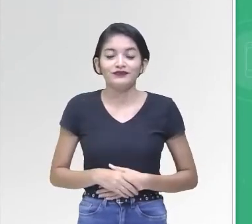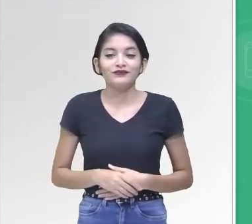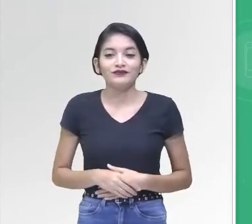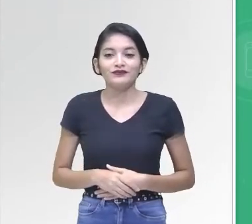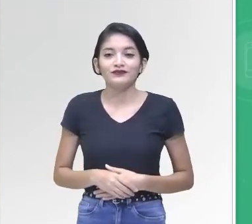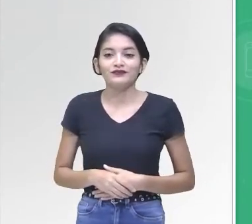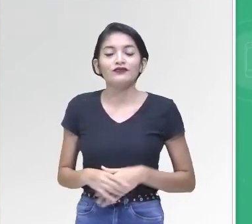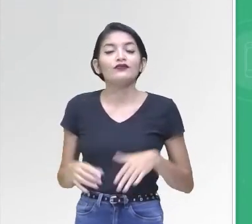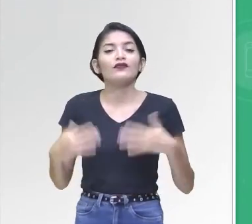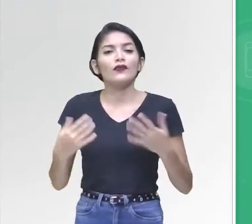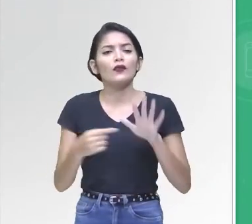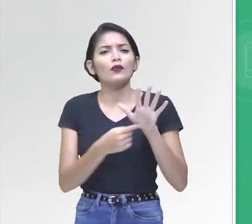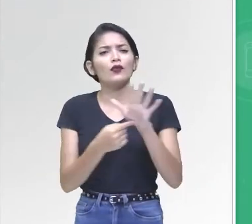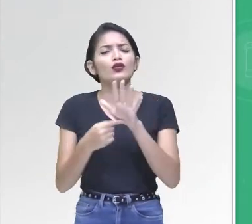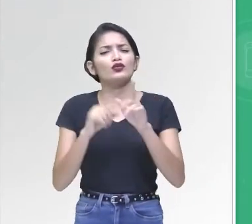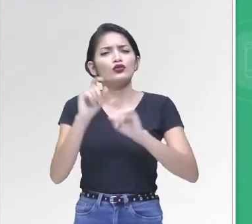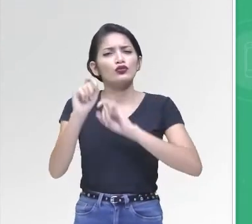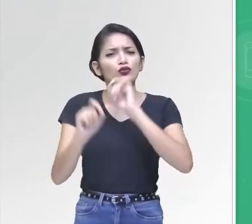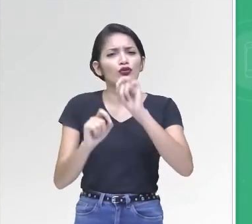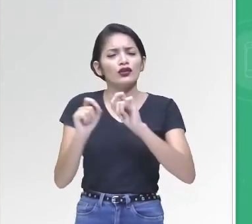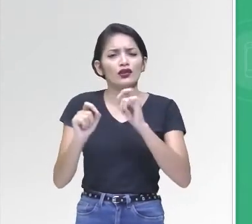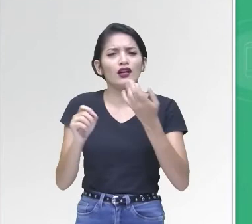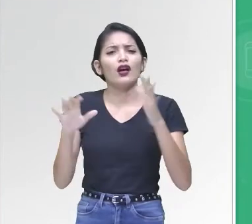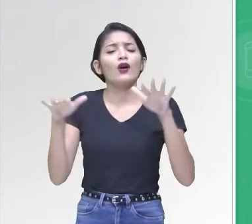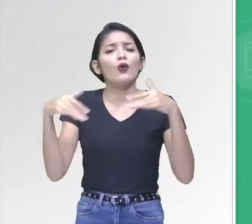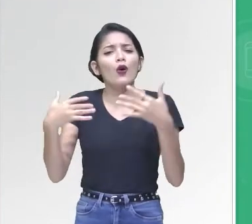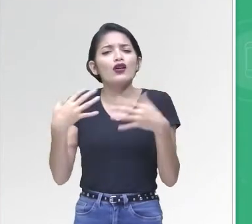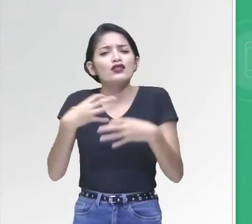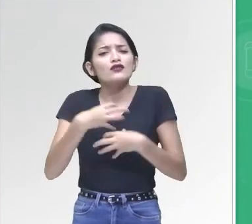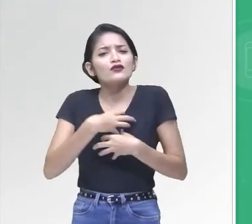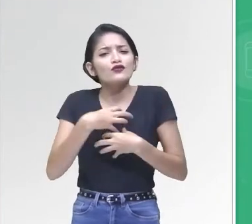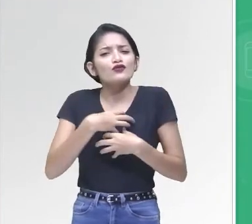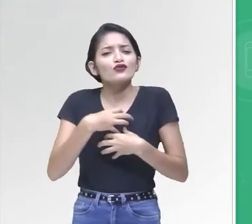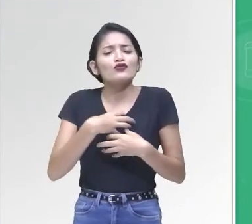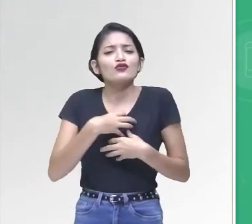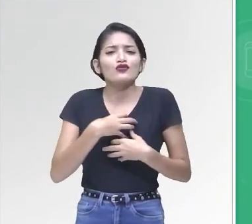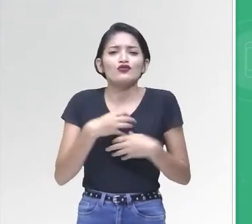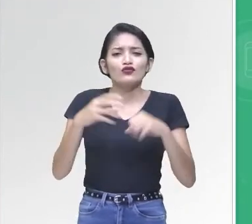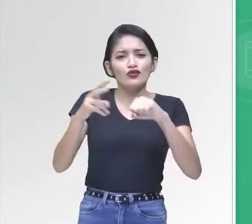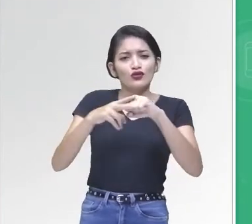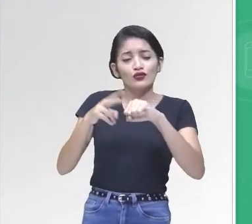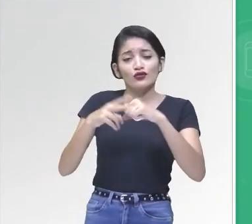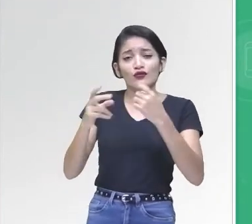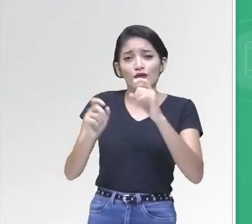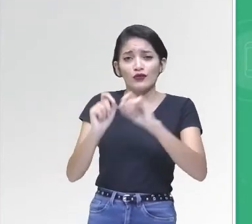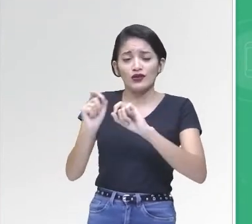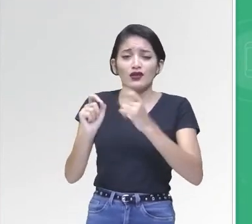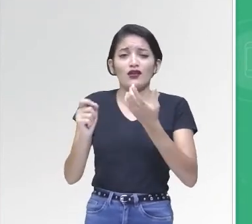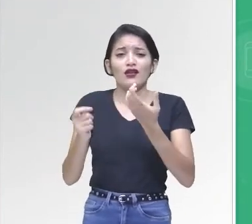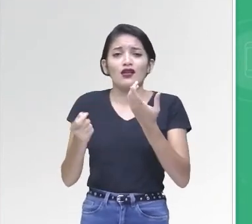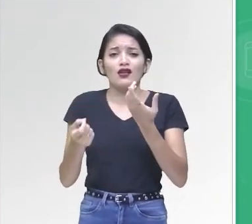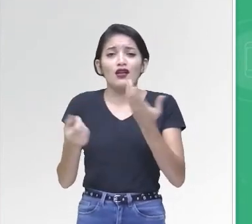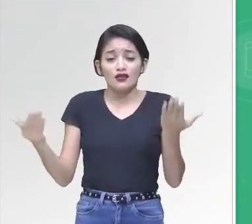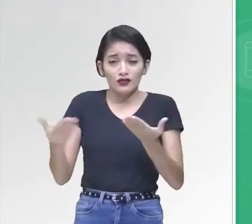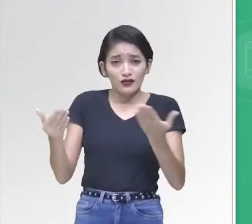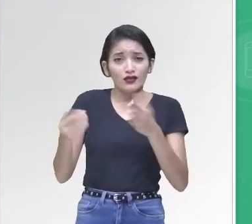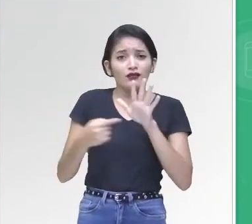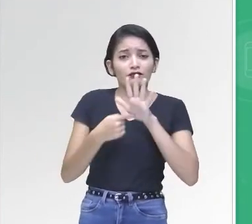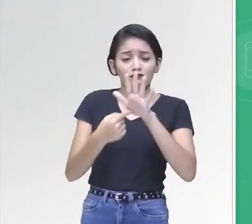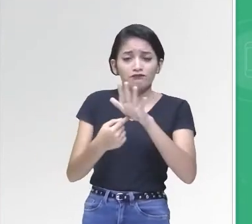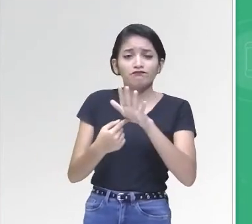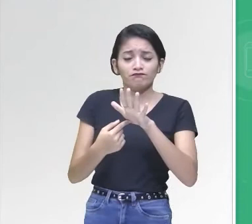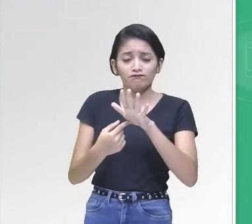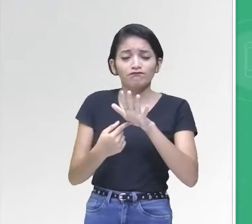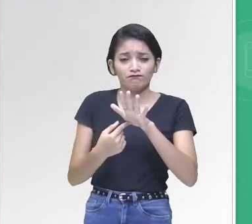mostrando aqui para vocês qual o sentido do verbo, no presente, né, do indicativo,